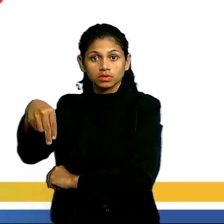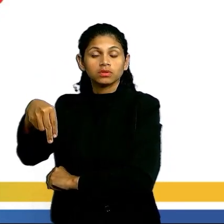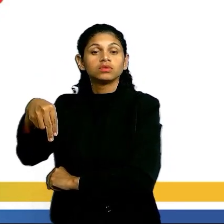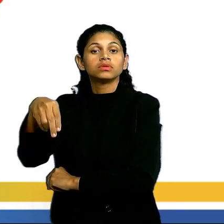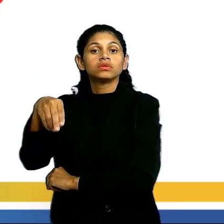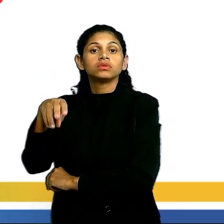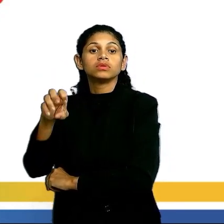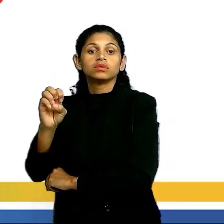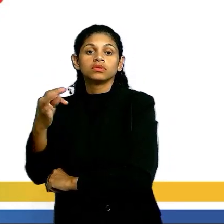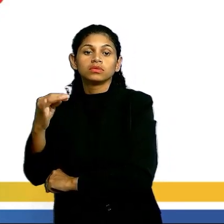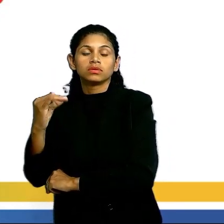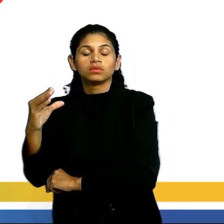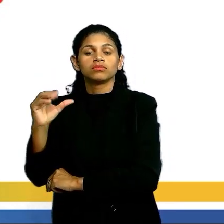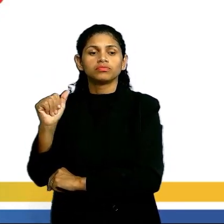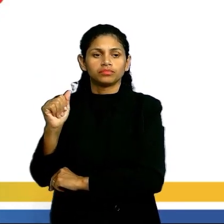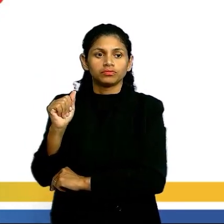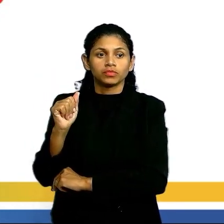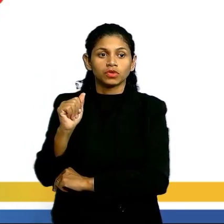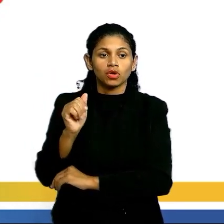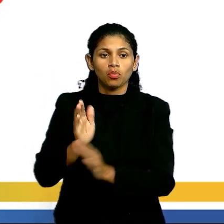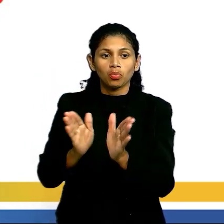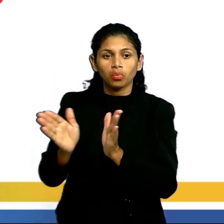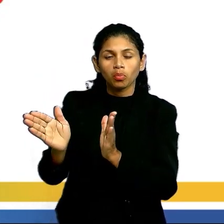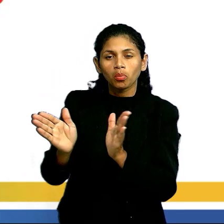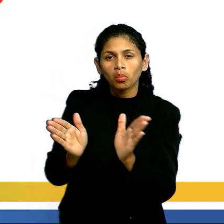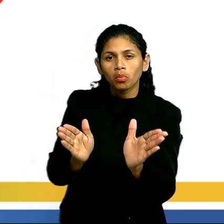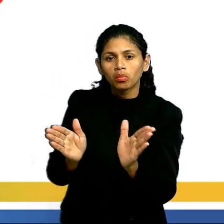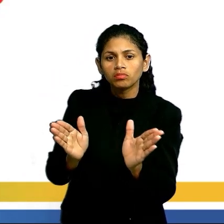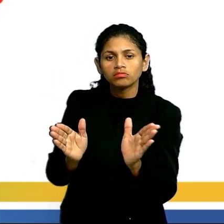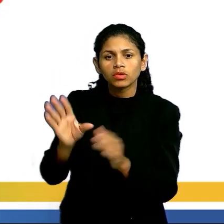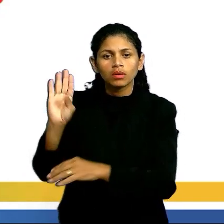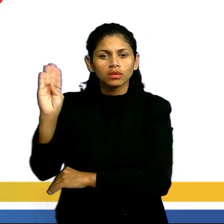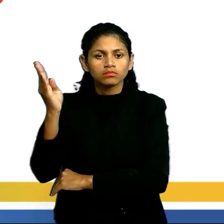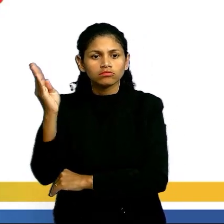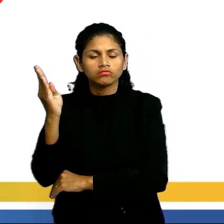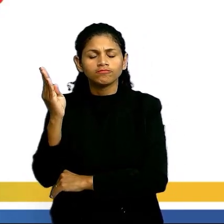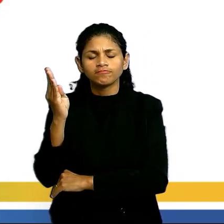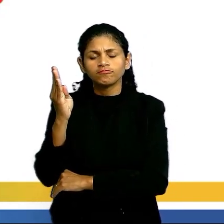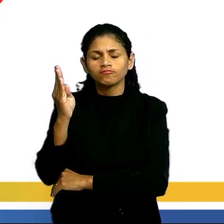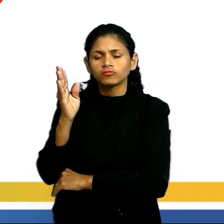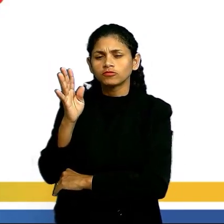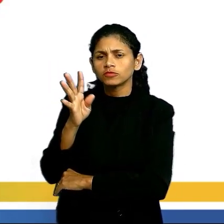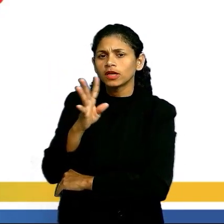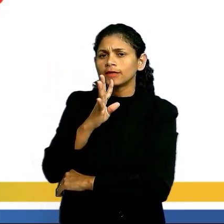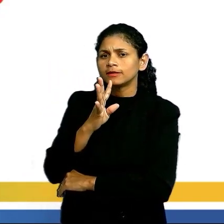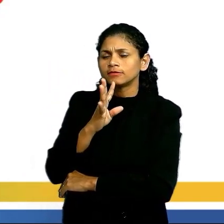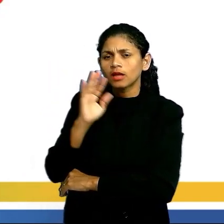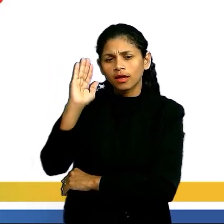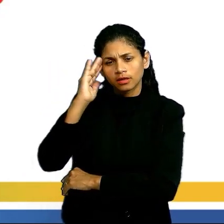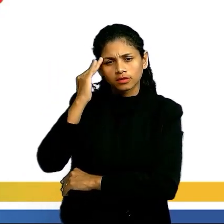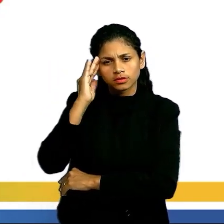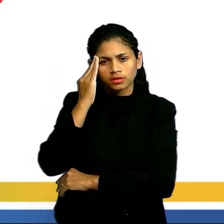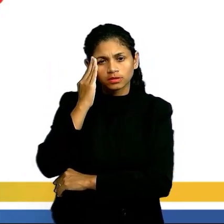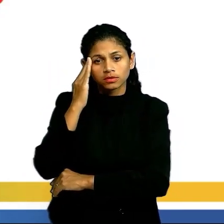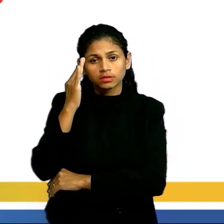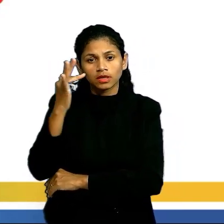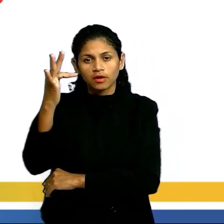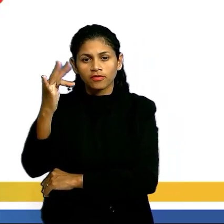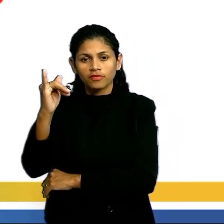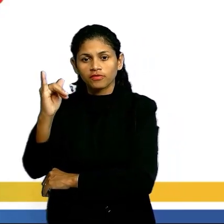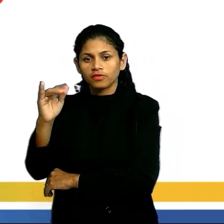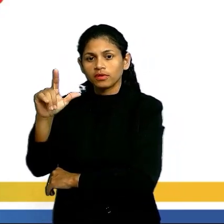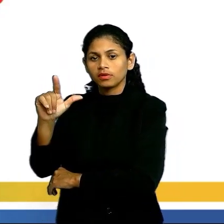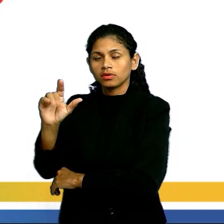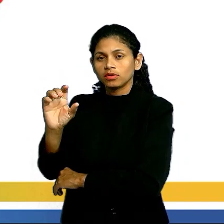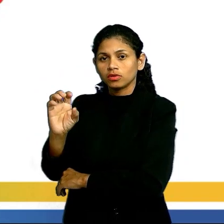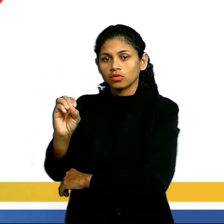que se preocupa em compreender a filogenia, que vai permitir o quê? Conhecer as relações